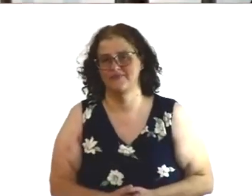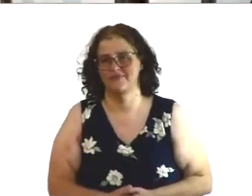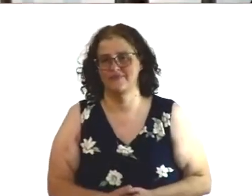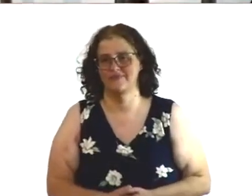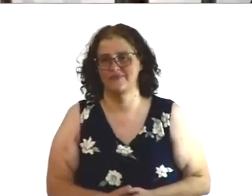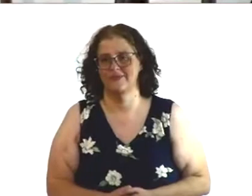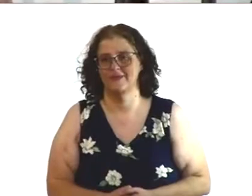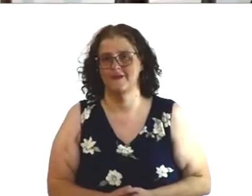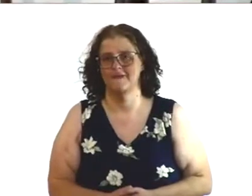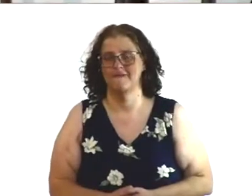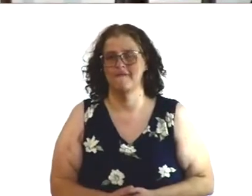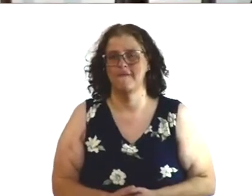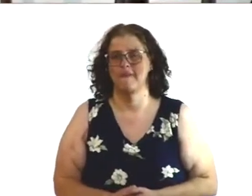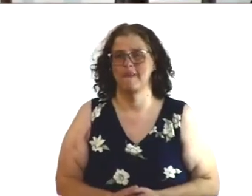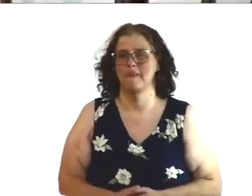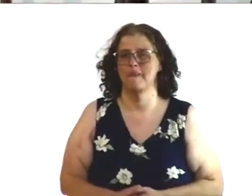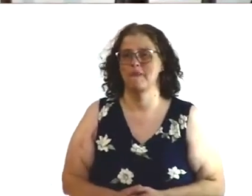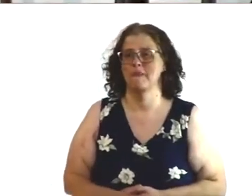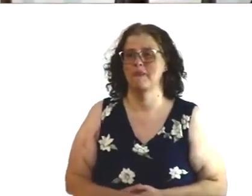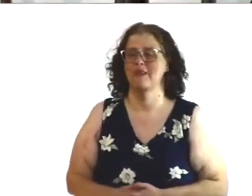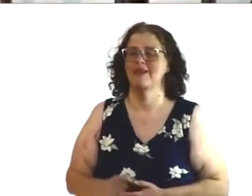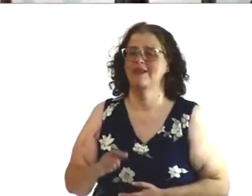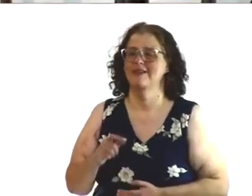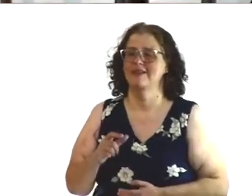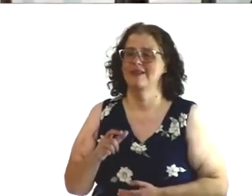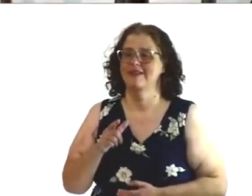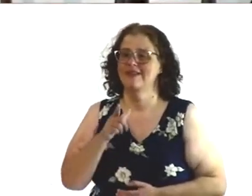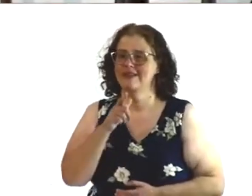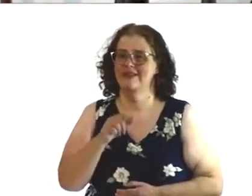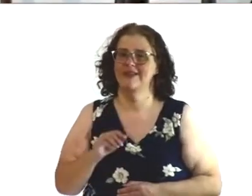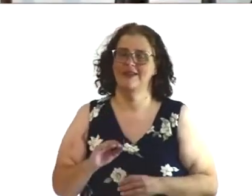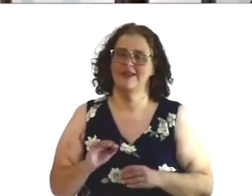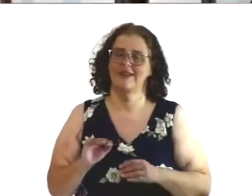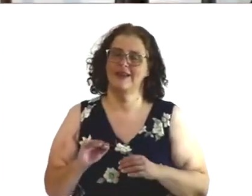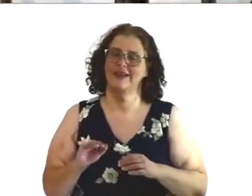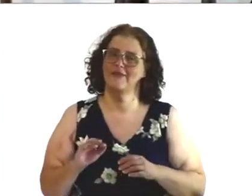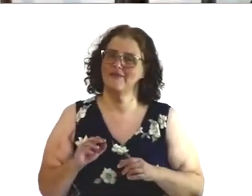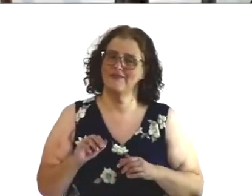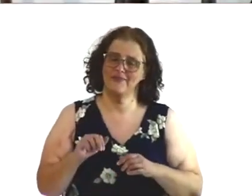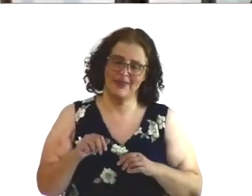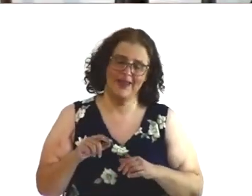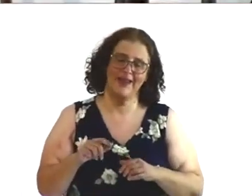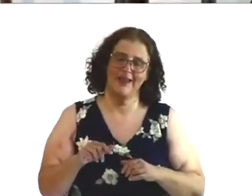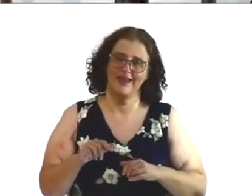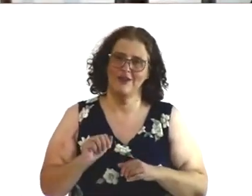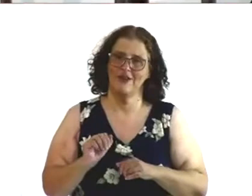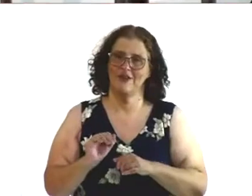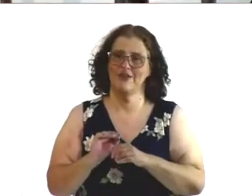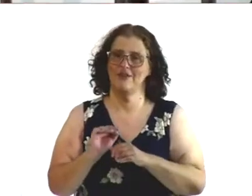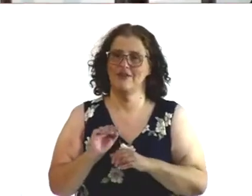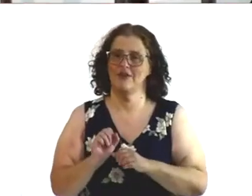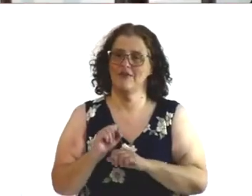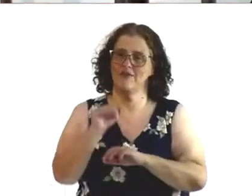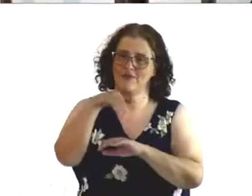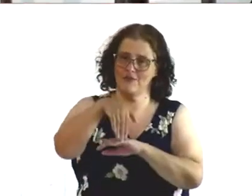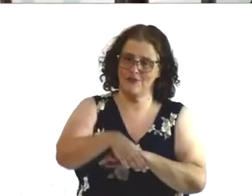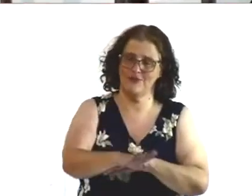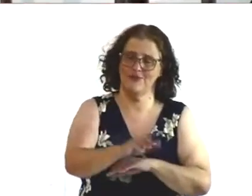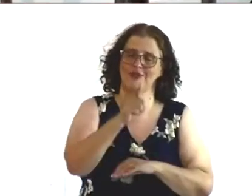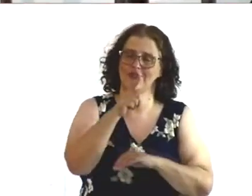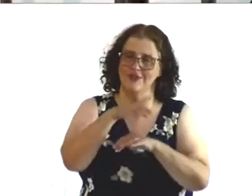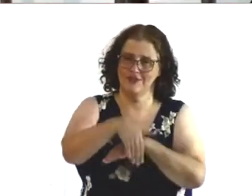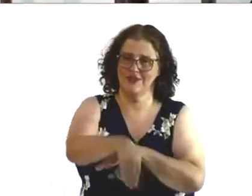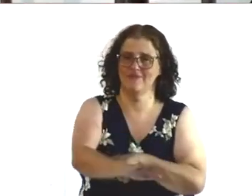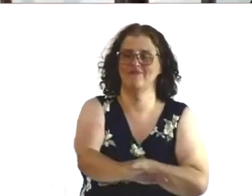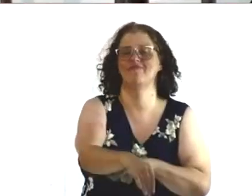daquela água da fonte que fica no pórtico de Belém. Jessé é de Belém, Davi é